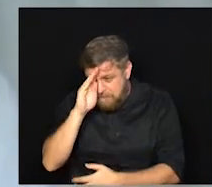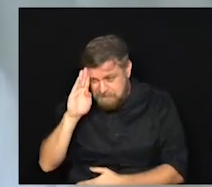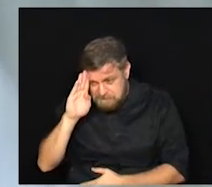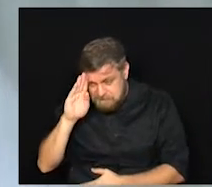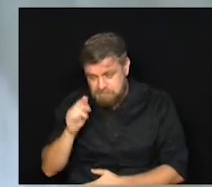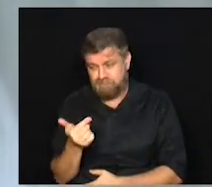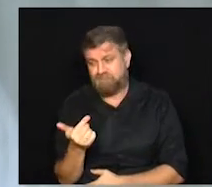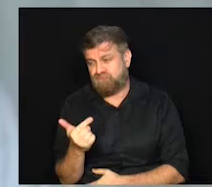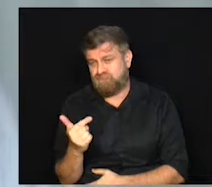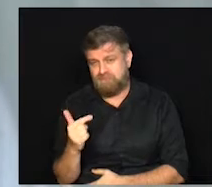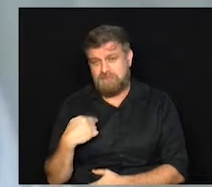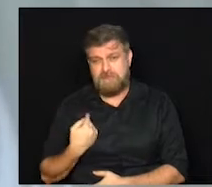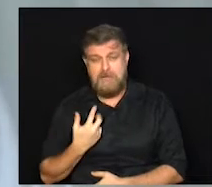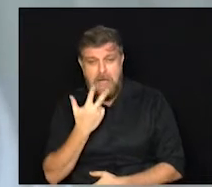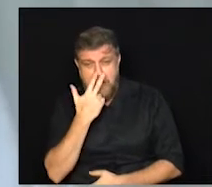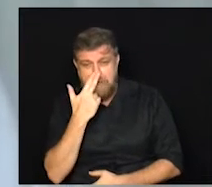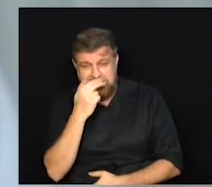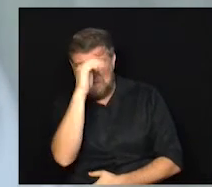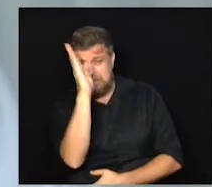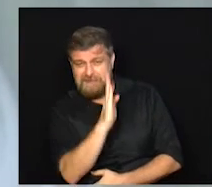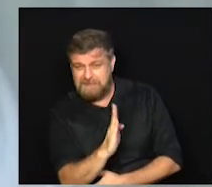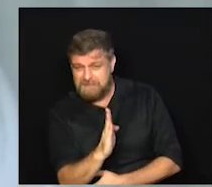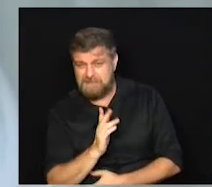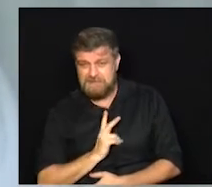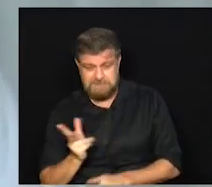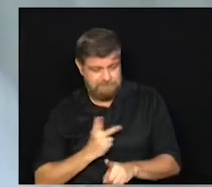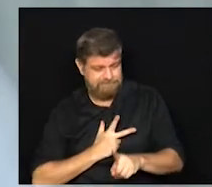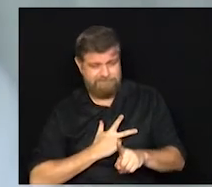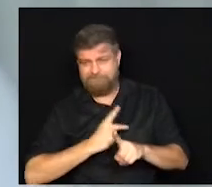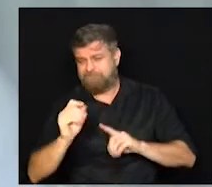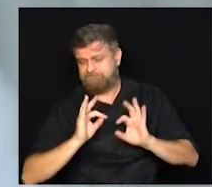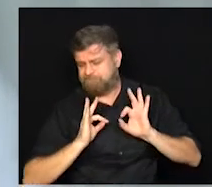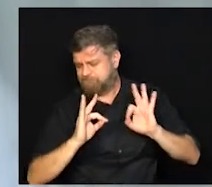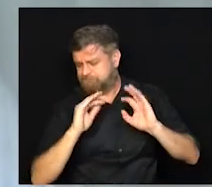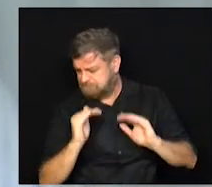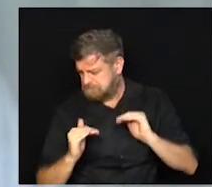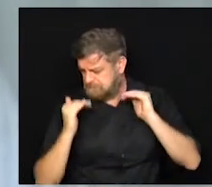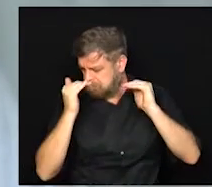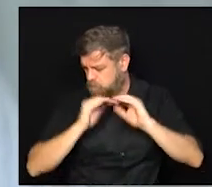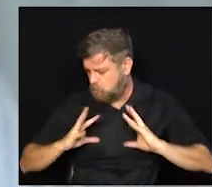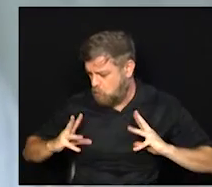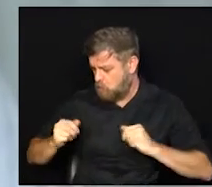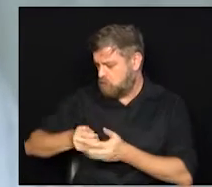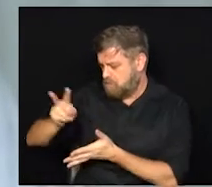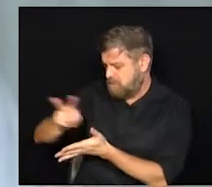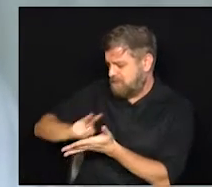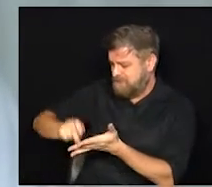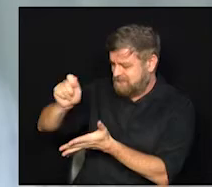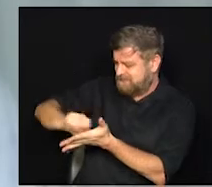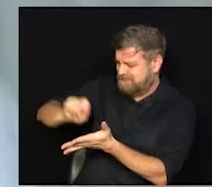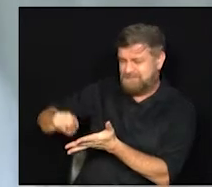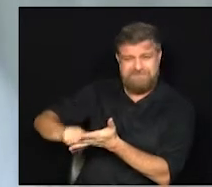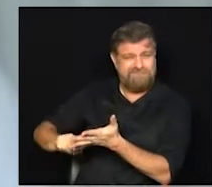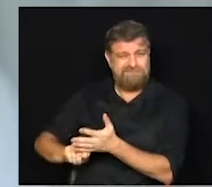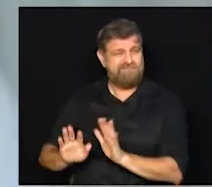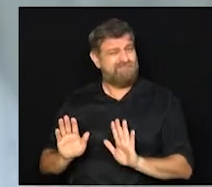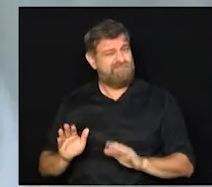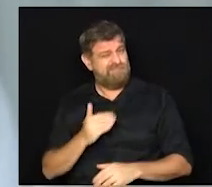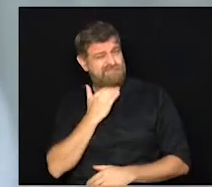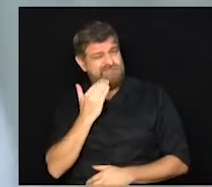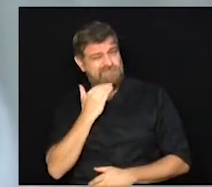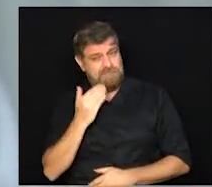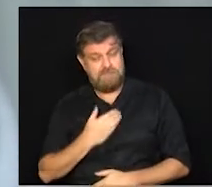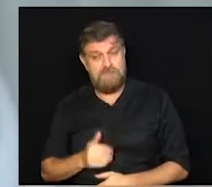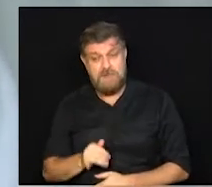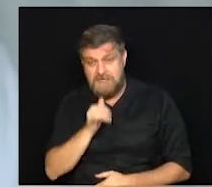falsa sensação de que o Brasil venceu o analfabetismo, né? Eu tenho casos, por exemplo, 3